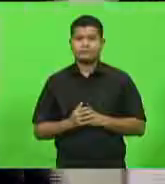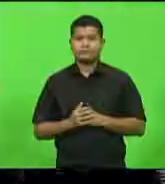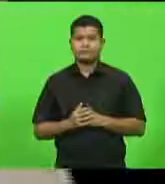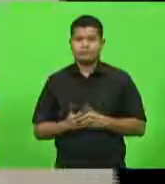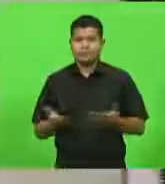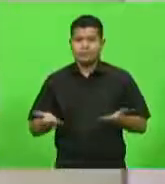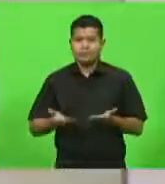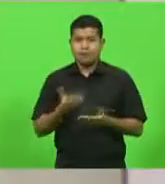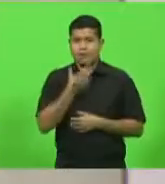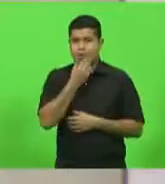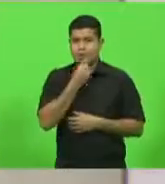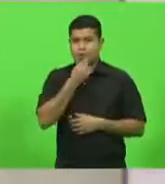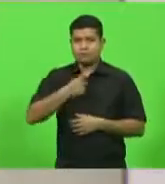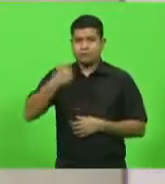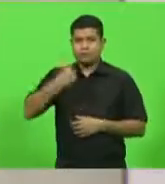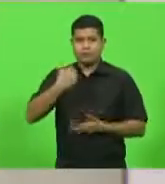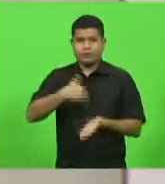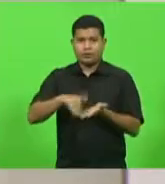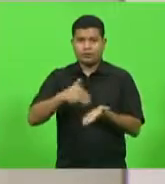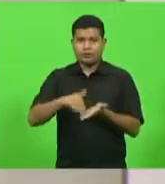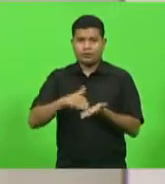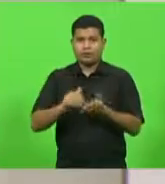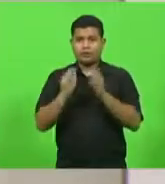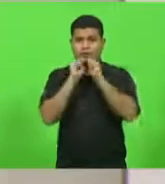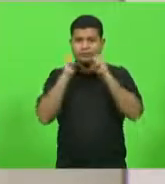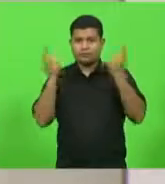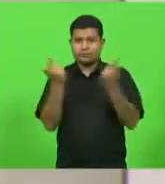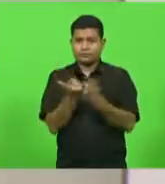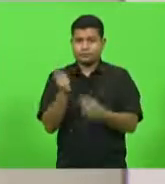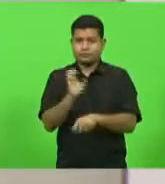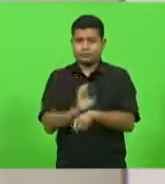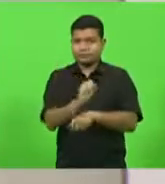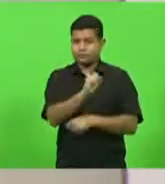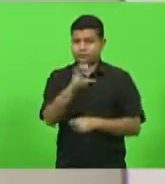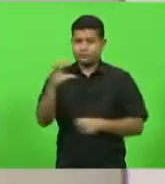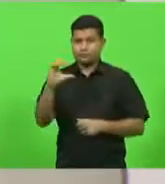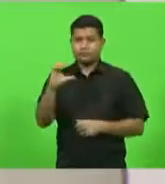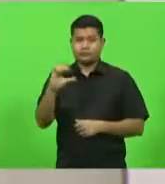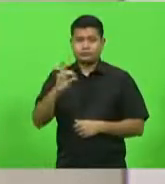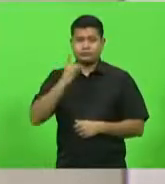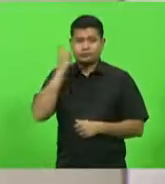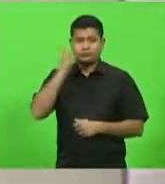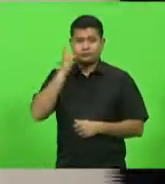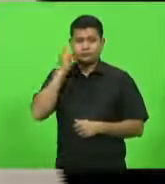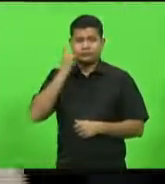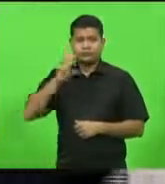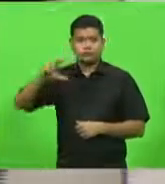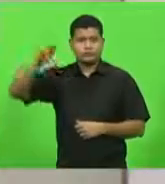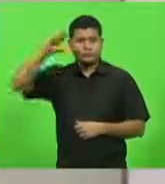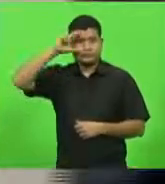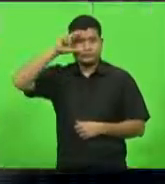Excelentíssimo senhor Primeiro Secretário da Assembleia Legislativa do Estado de Santa Catarina, deputado Ricardo Alba.